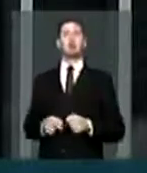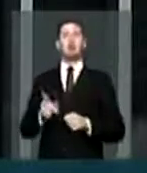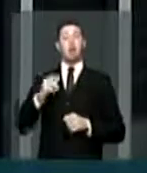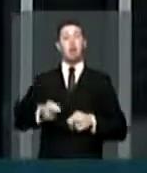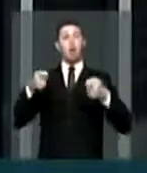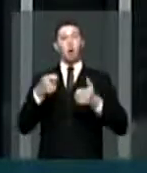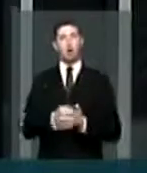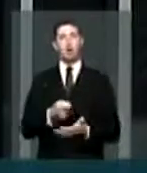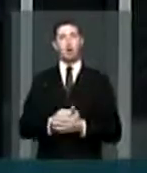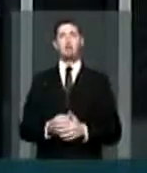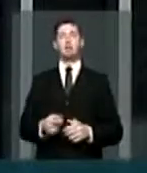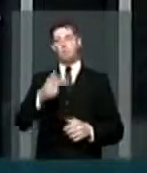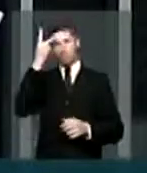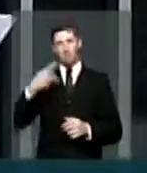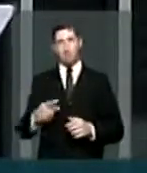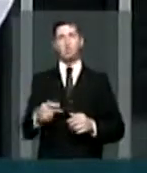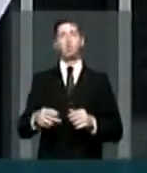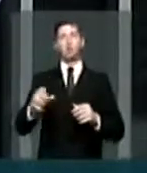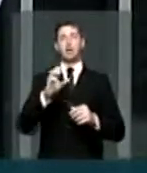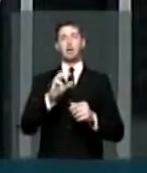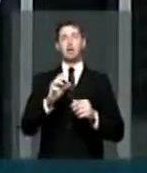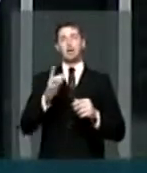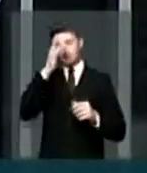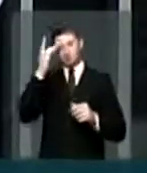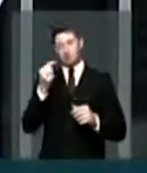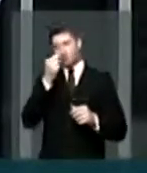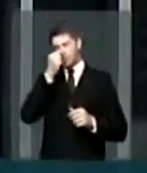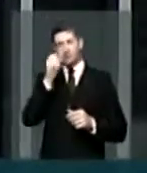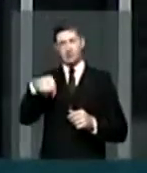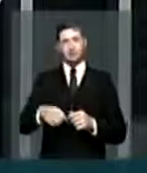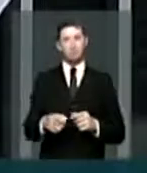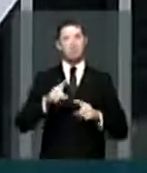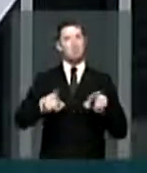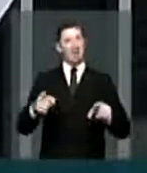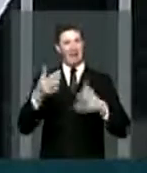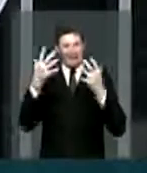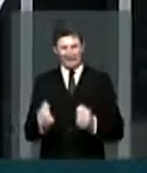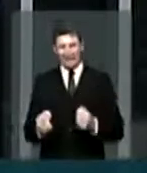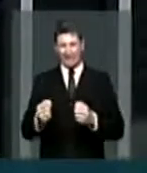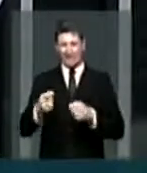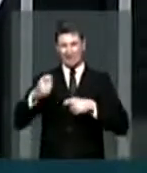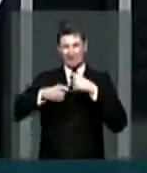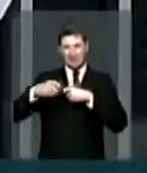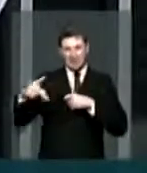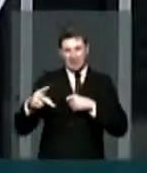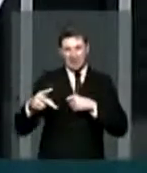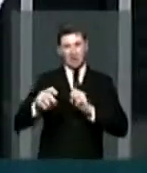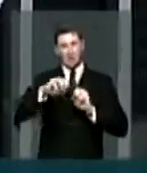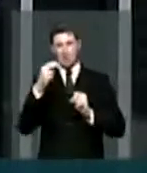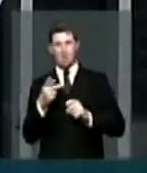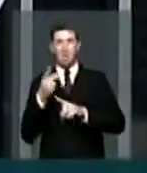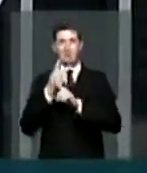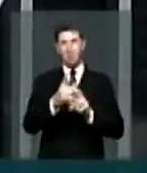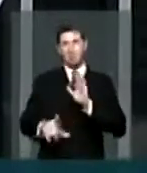humano e cristão. Por outro lado, não somos obrigados a aceitar suas práticas sexuais ou concordarmos que eles busquem